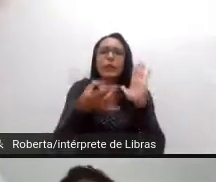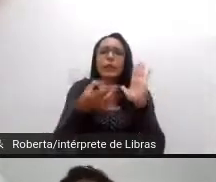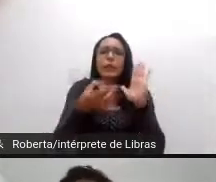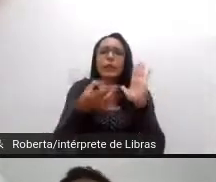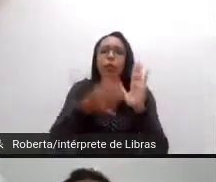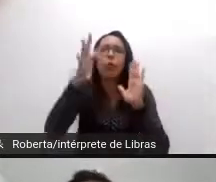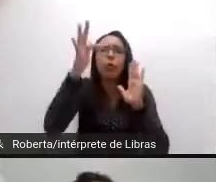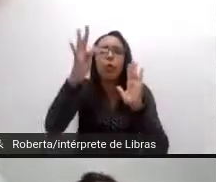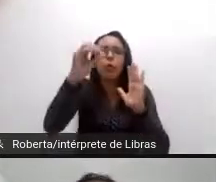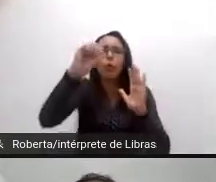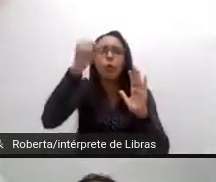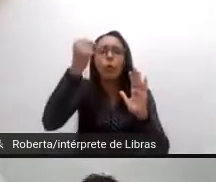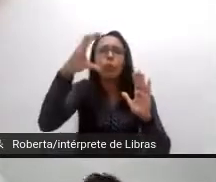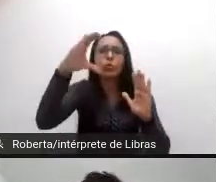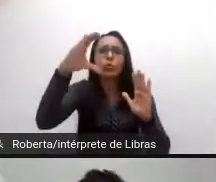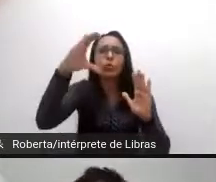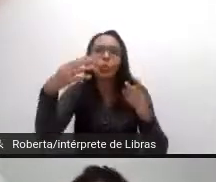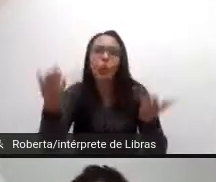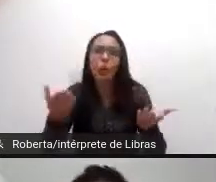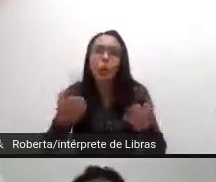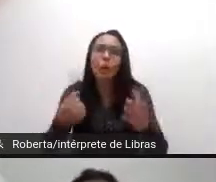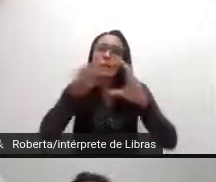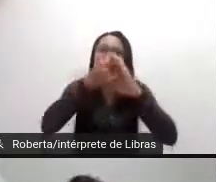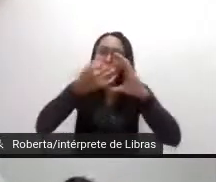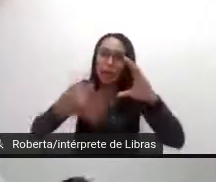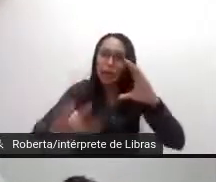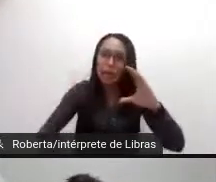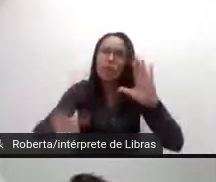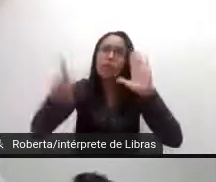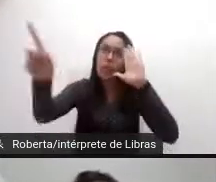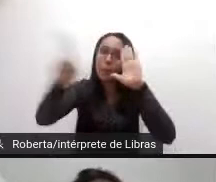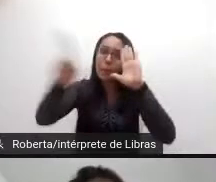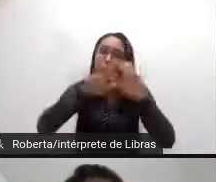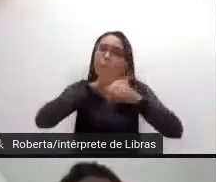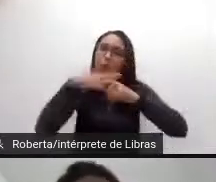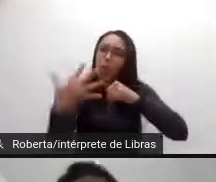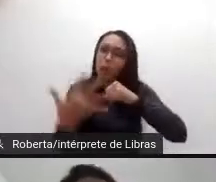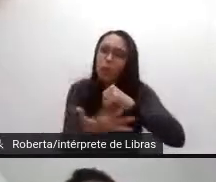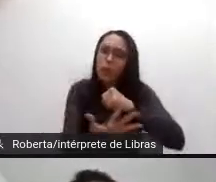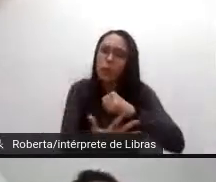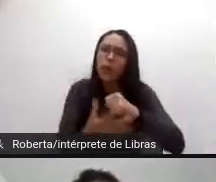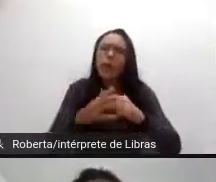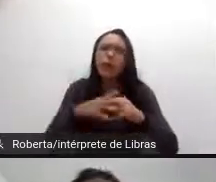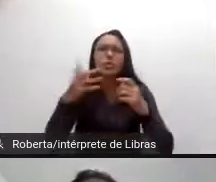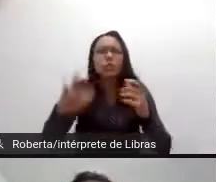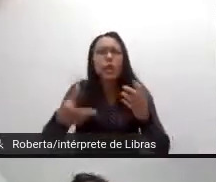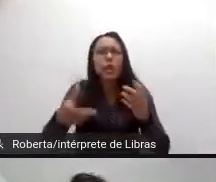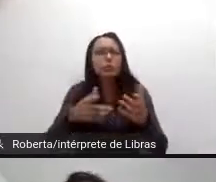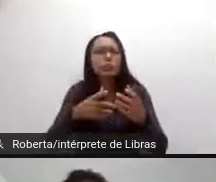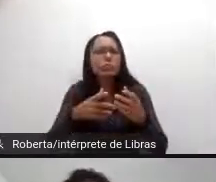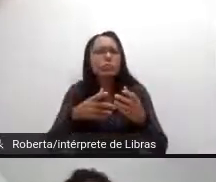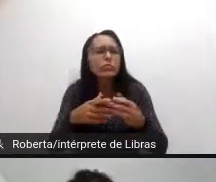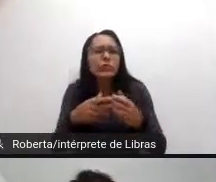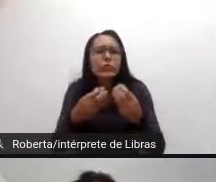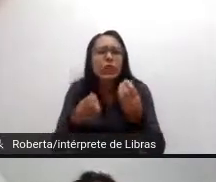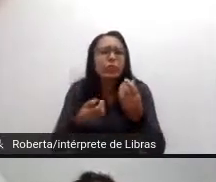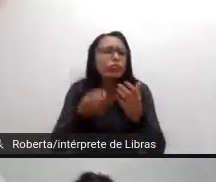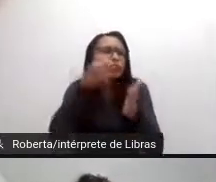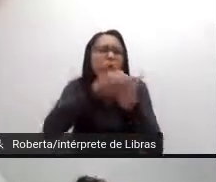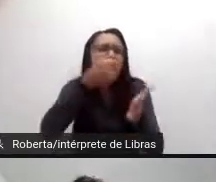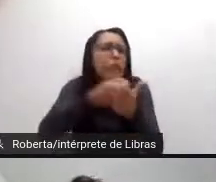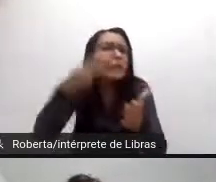da Covid-19, mas que ainda não existia. Então, eles estavam tentando compreender por que isso estava